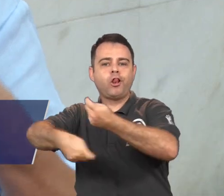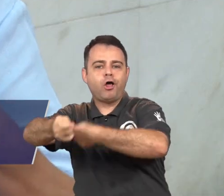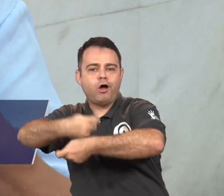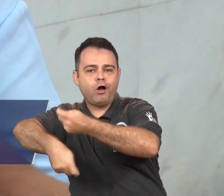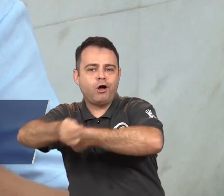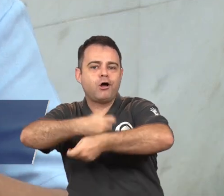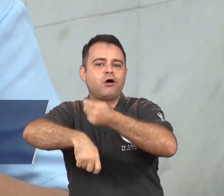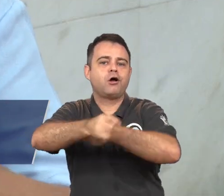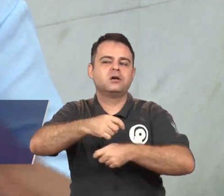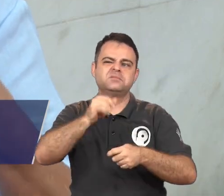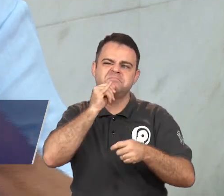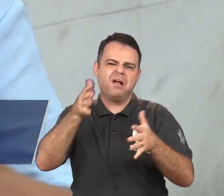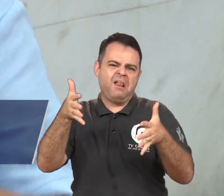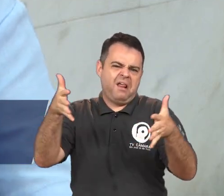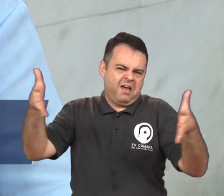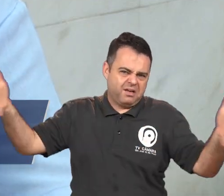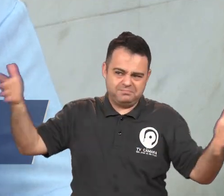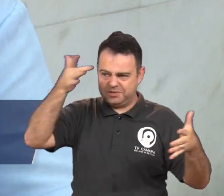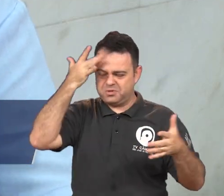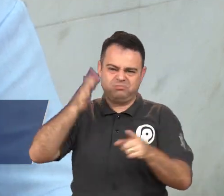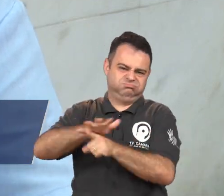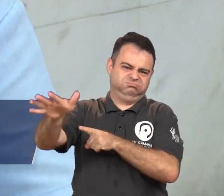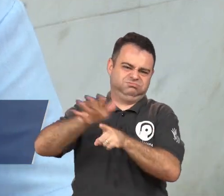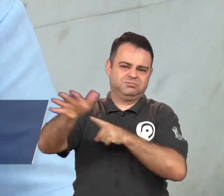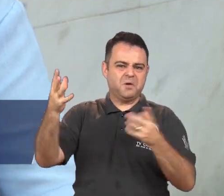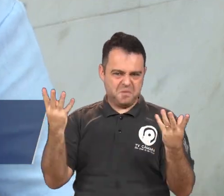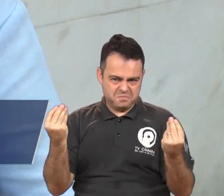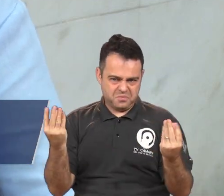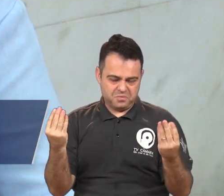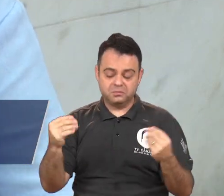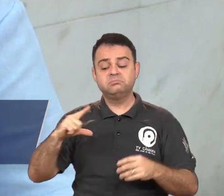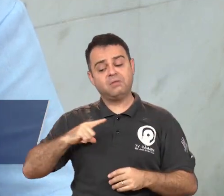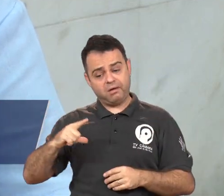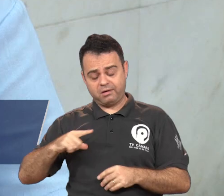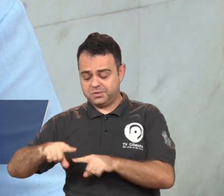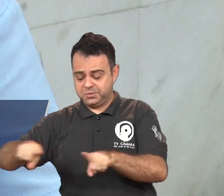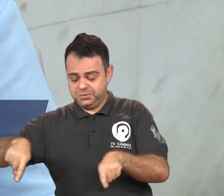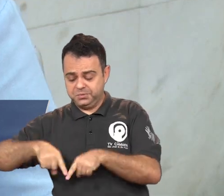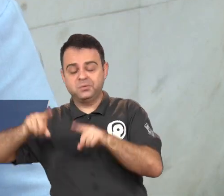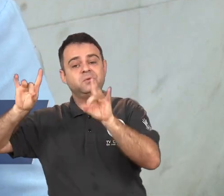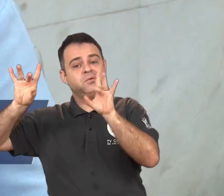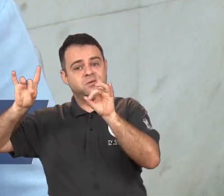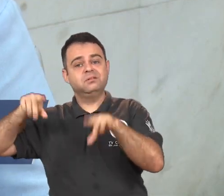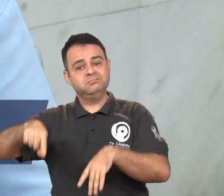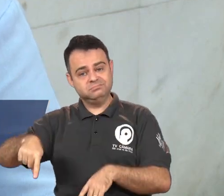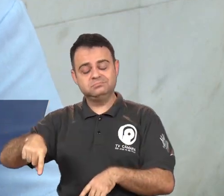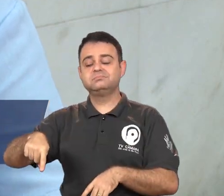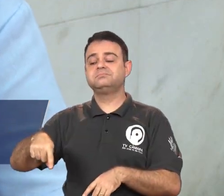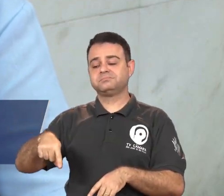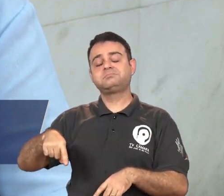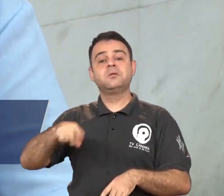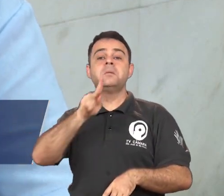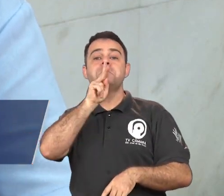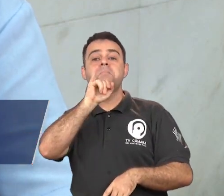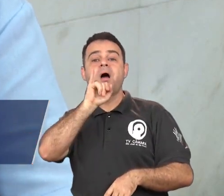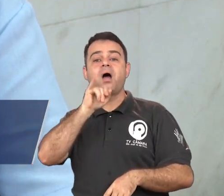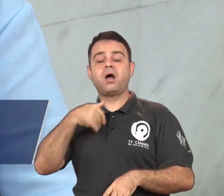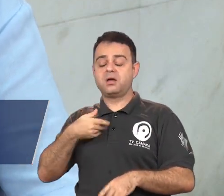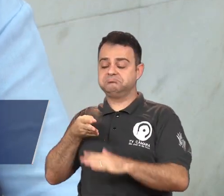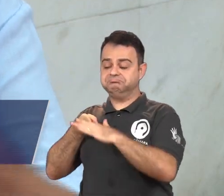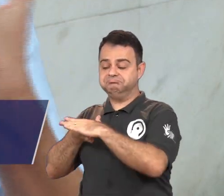de um shopping, lojas grandes, magazines, né? Grandes, que tem. E a gente vê como isso é bem usado. O pai entra